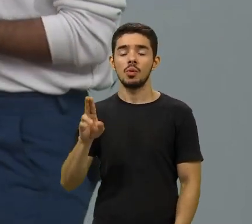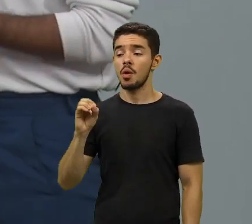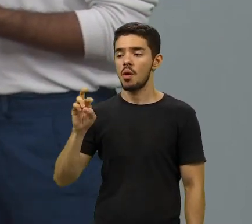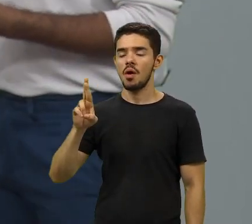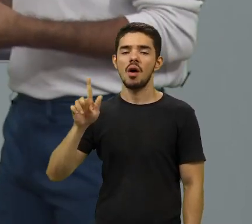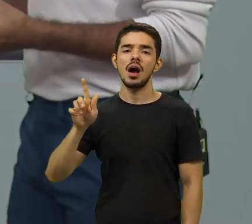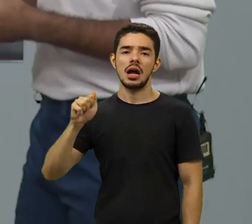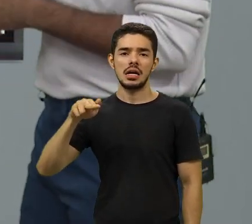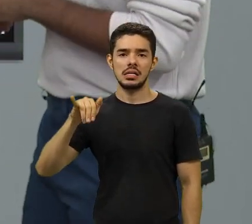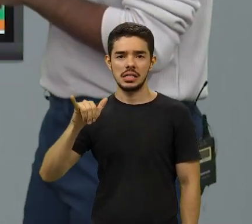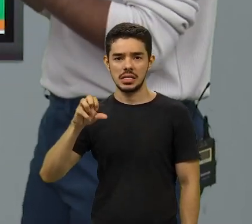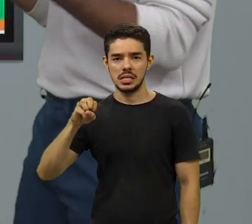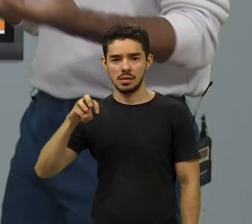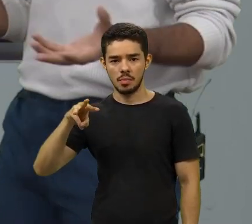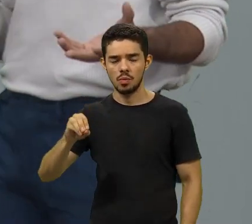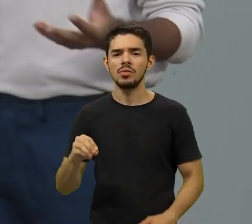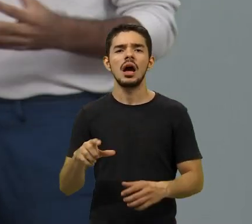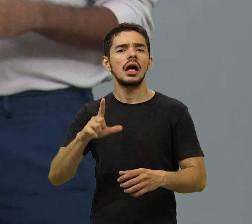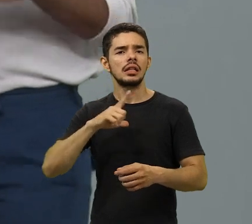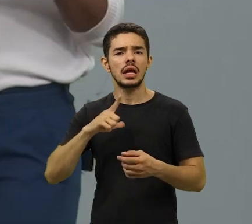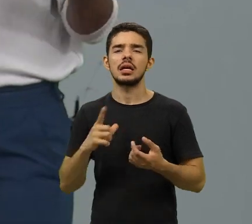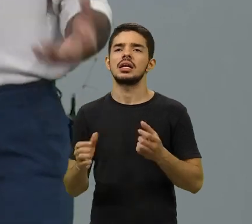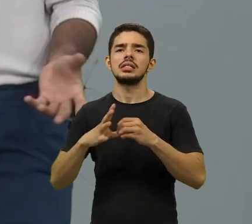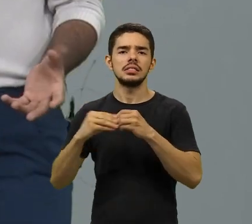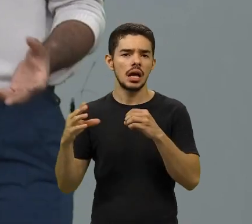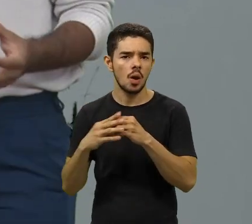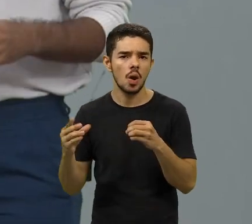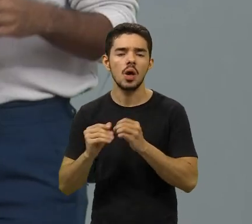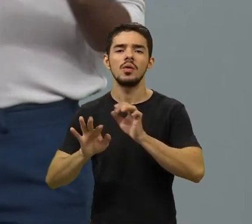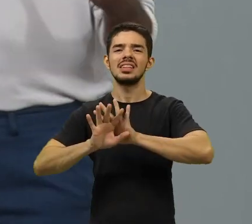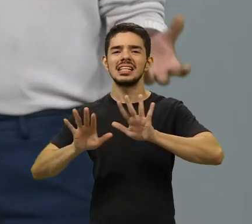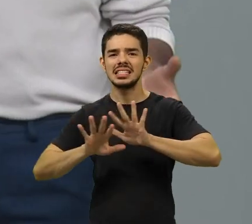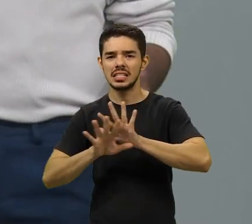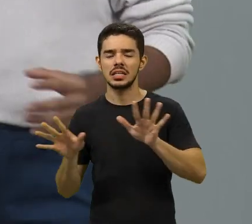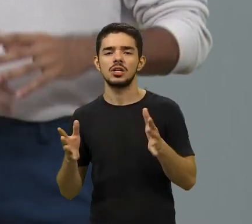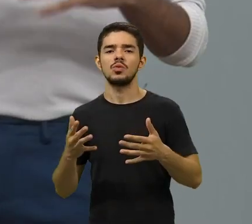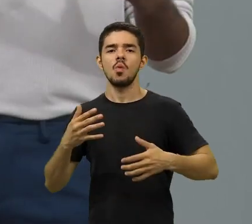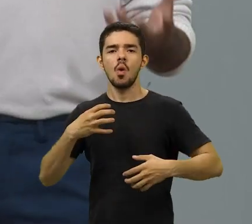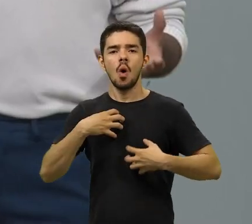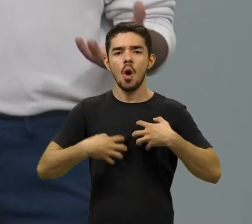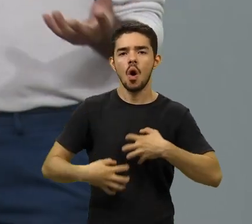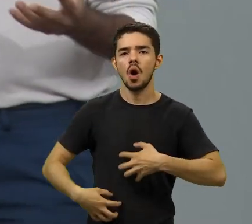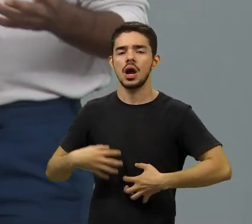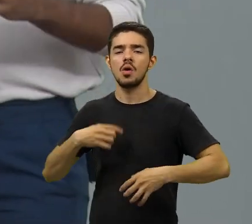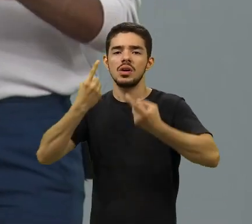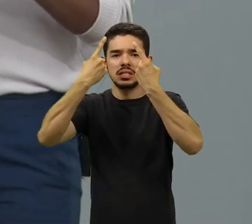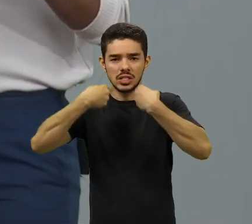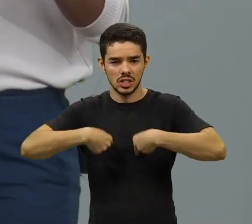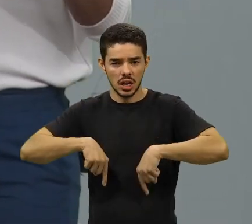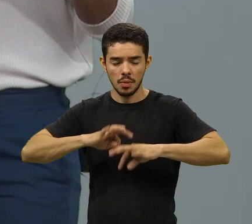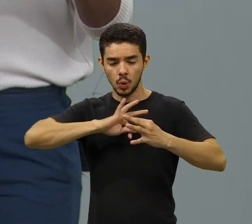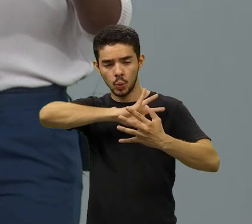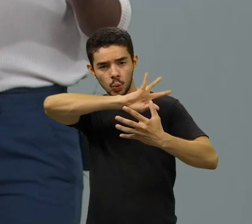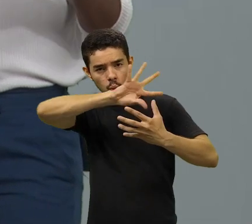certo? Esse ser vivo que é composto por células, por tecidos, por órgãos, por sistemas, e